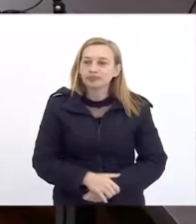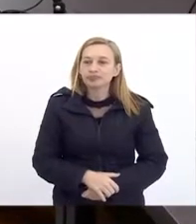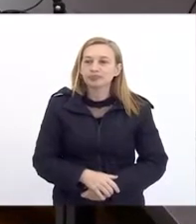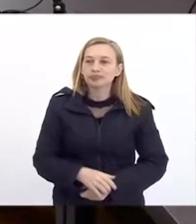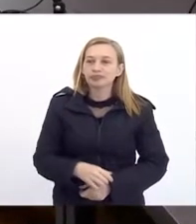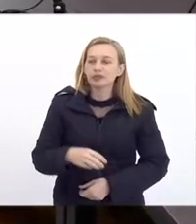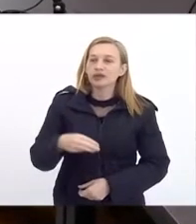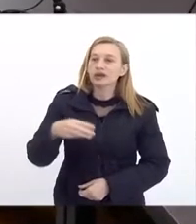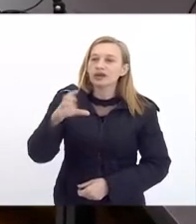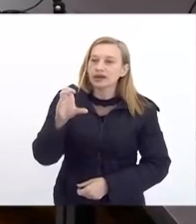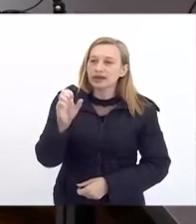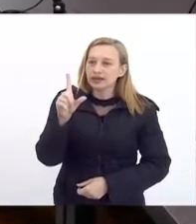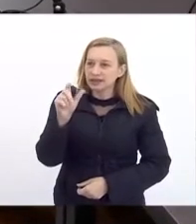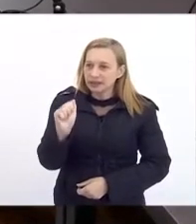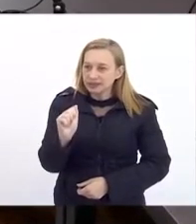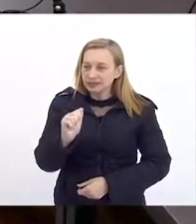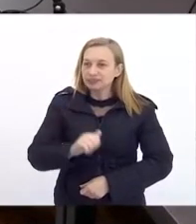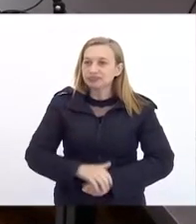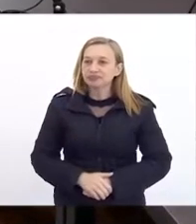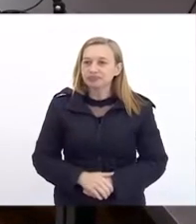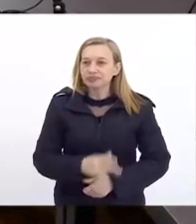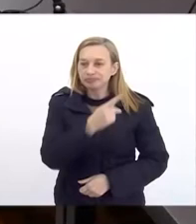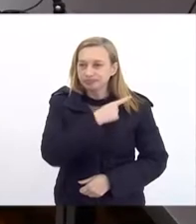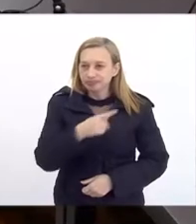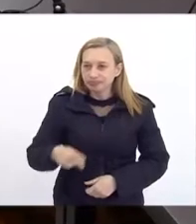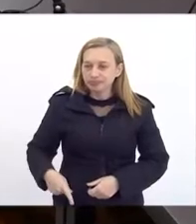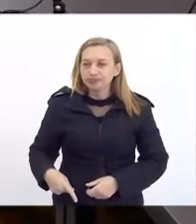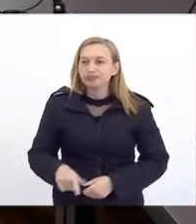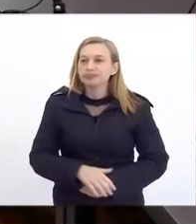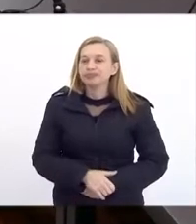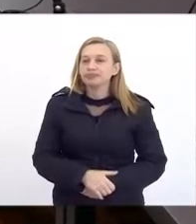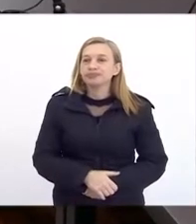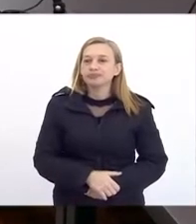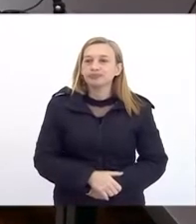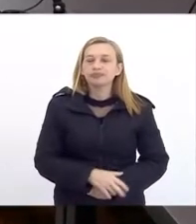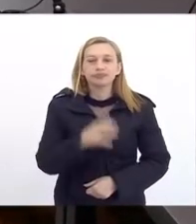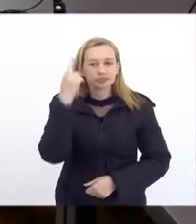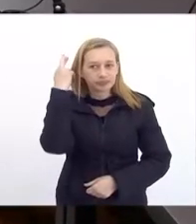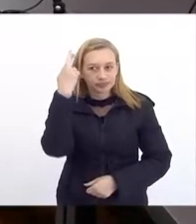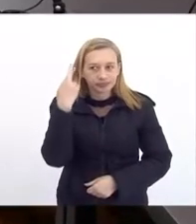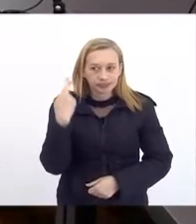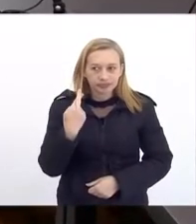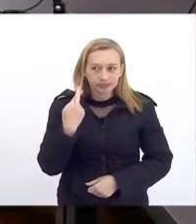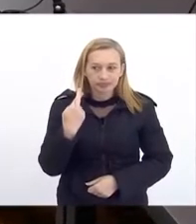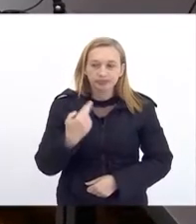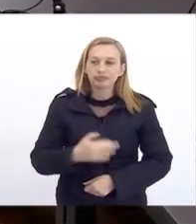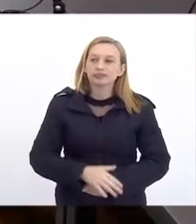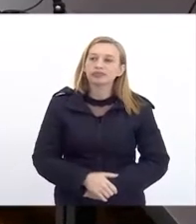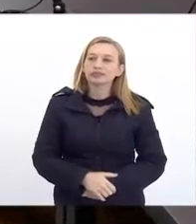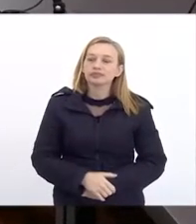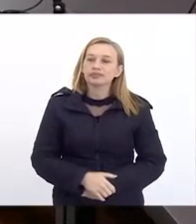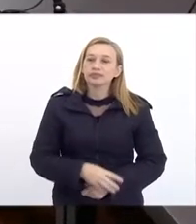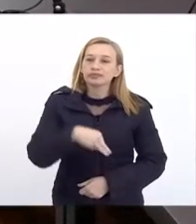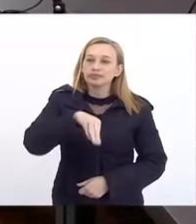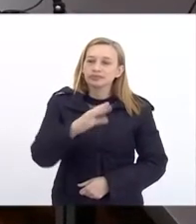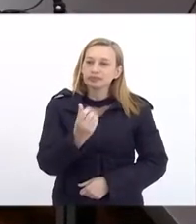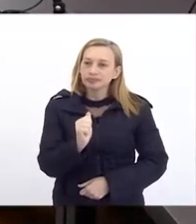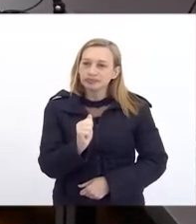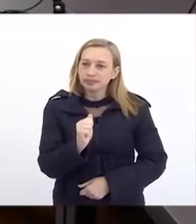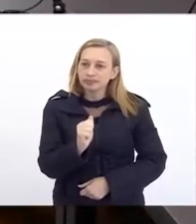Márcio Canella para presidente, né? Renata Souza, Marta